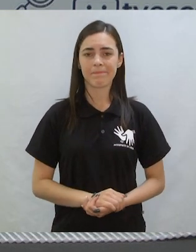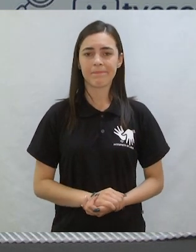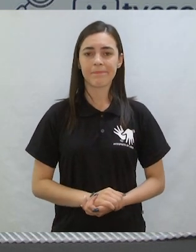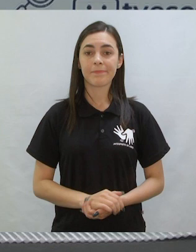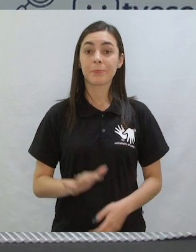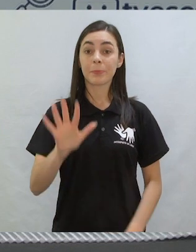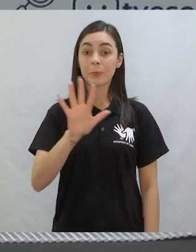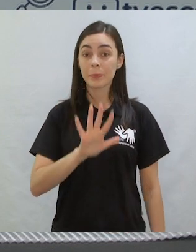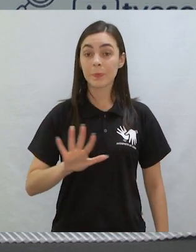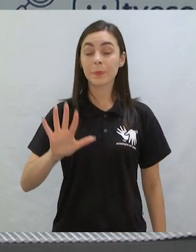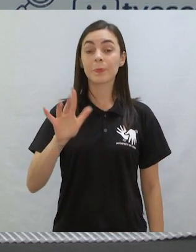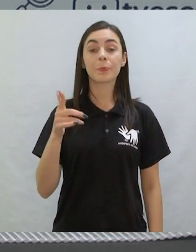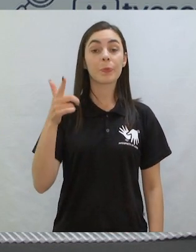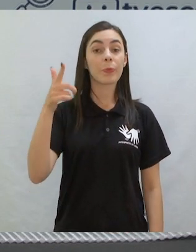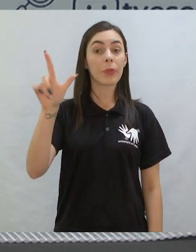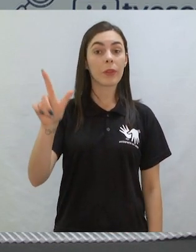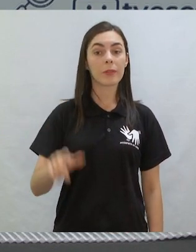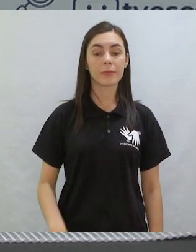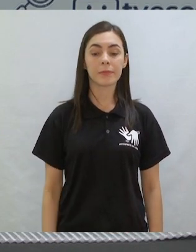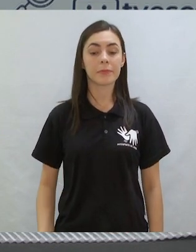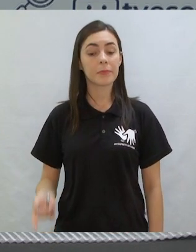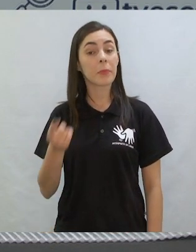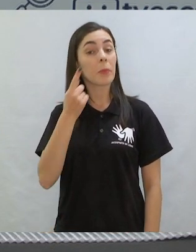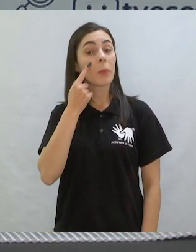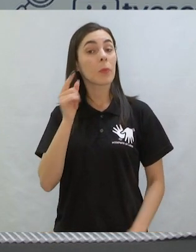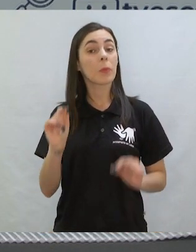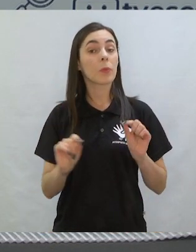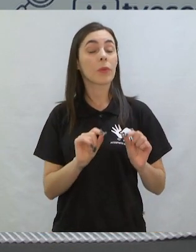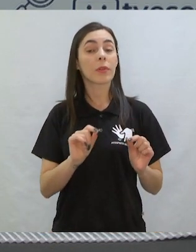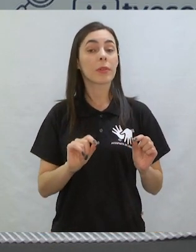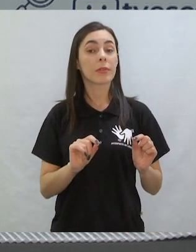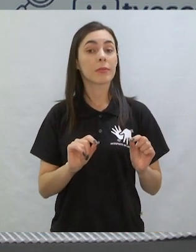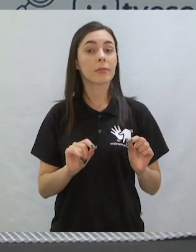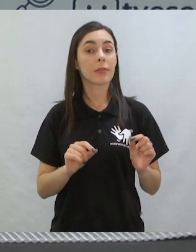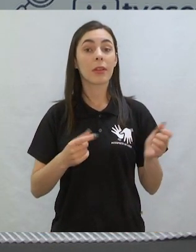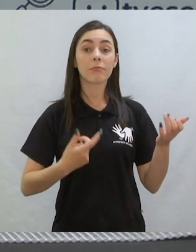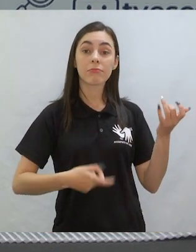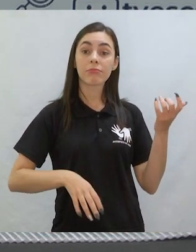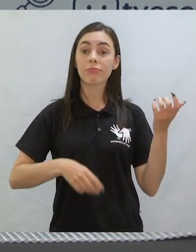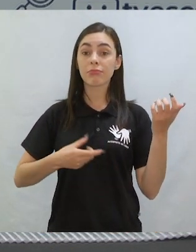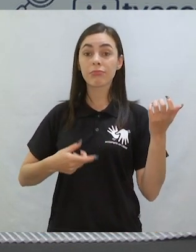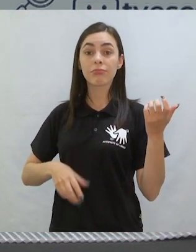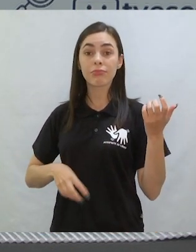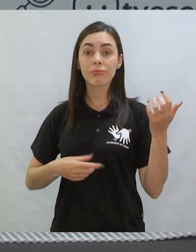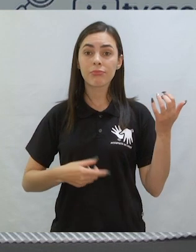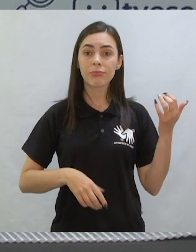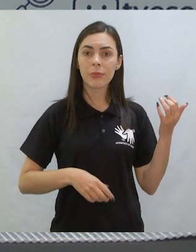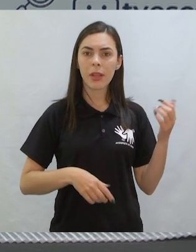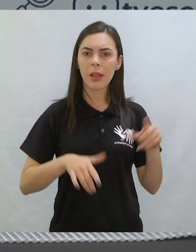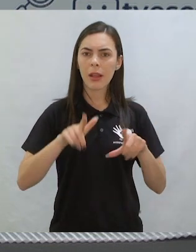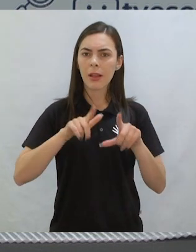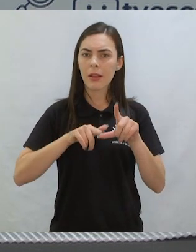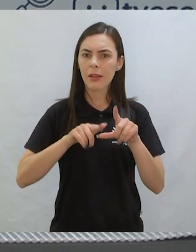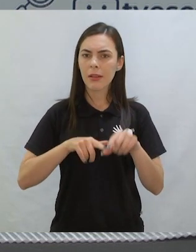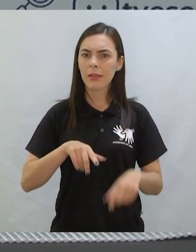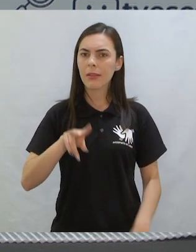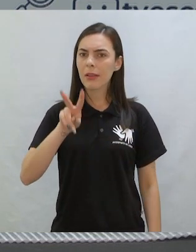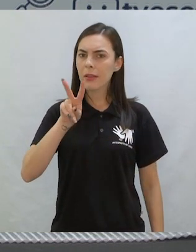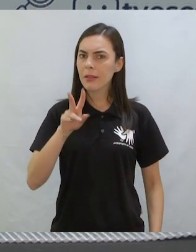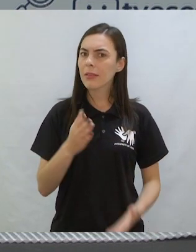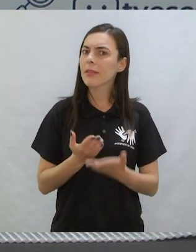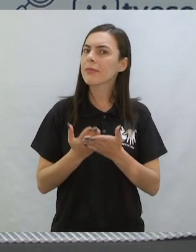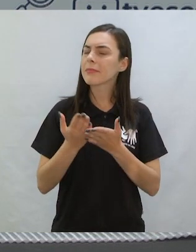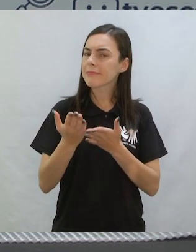pôr. Próxima imagem. Olhem aqui como é que ele é. Um violão começa com